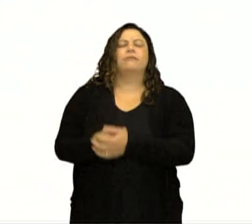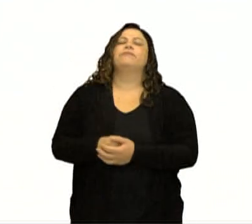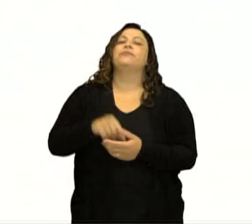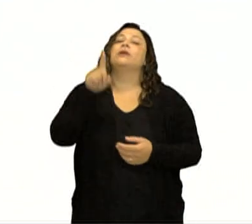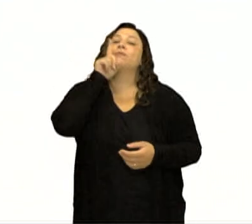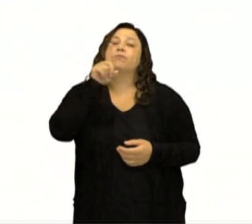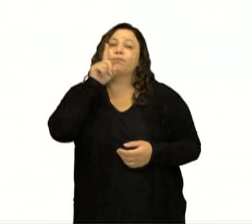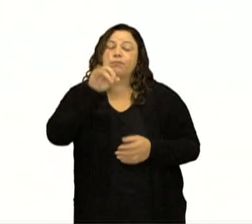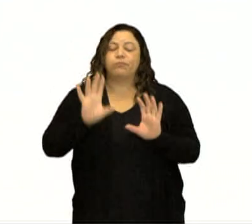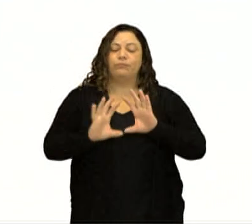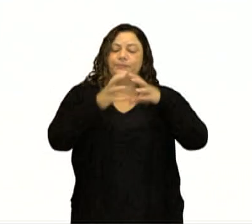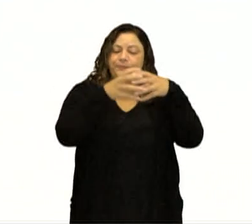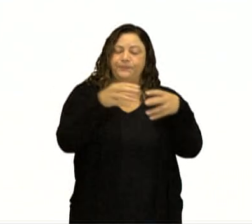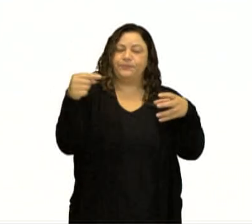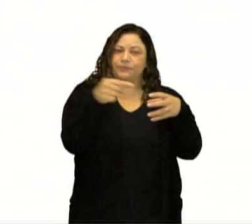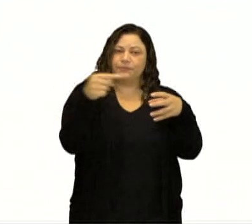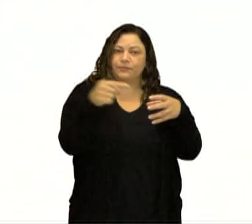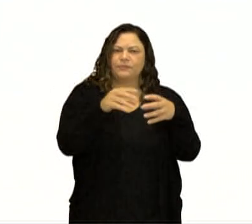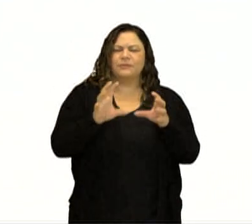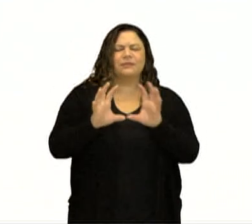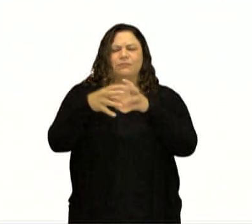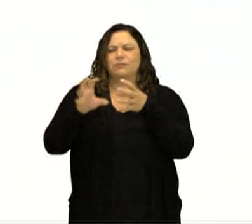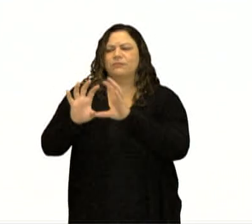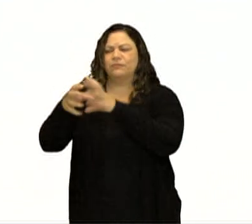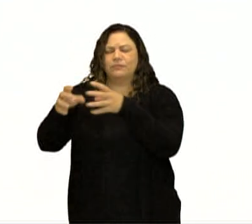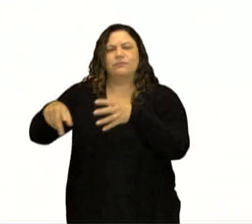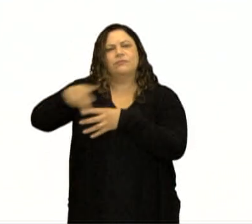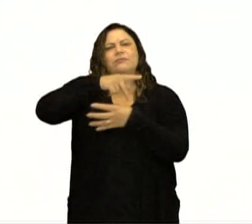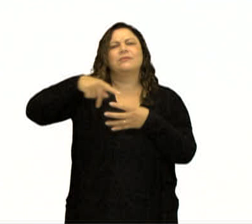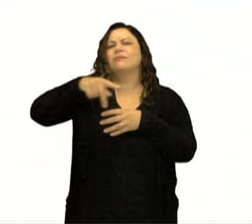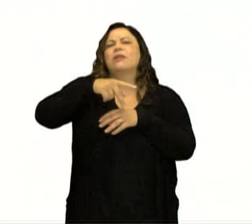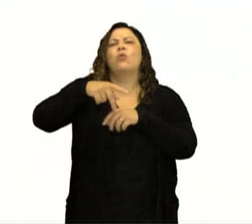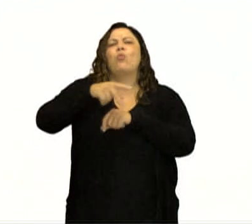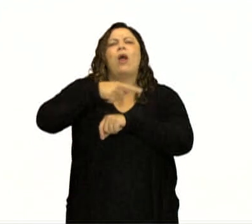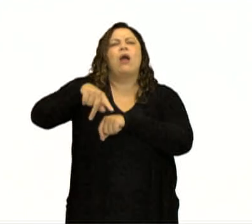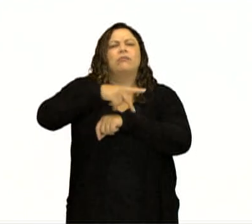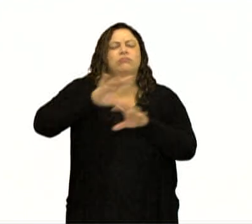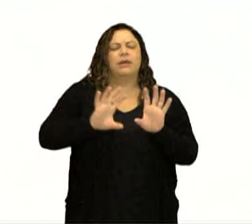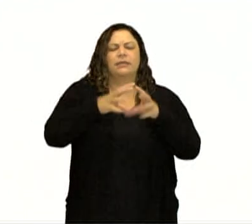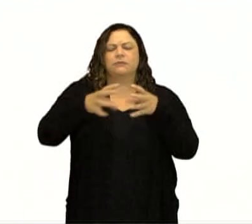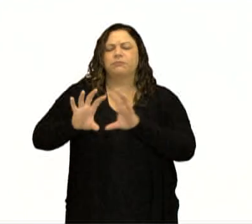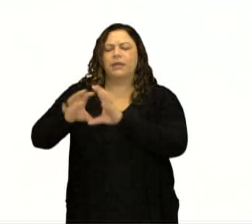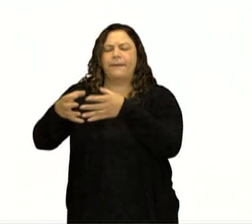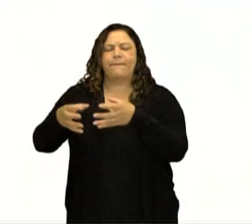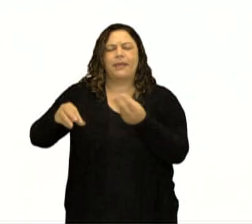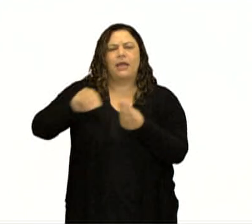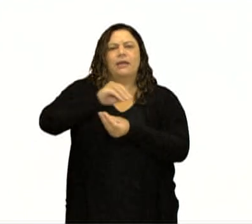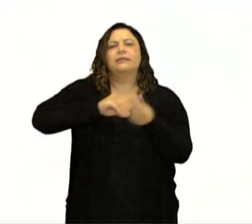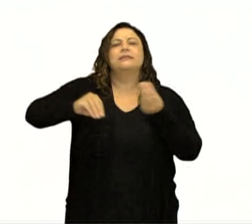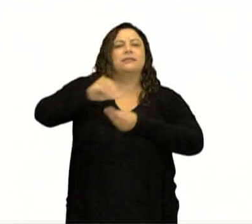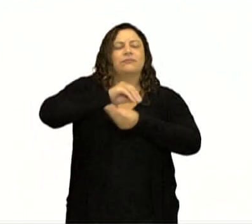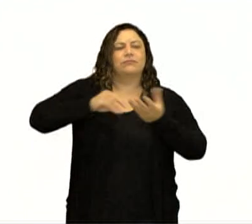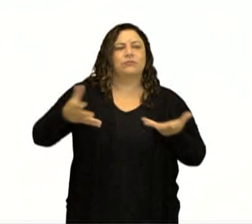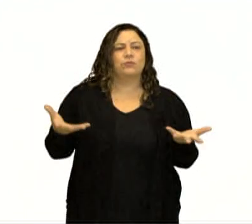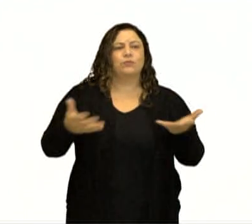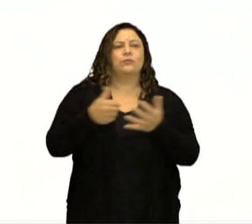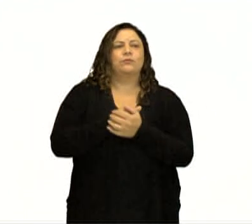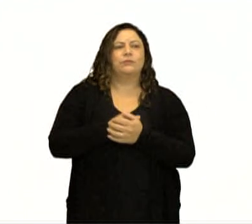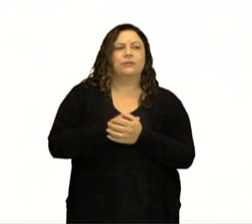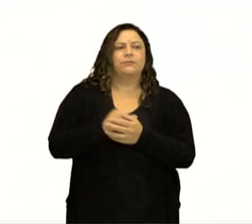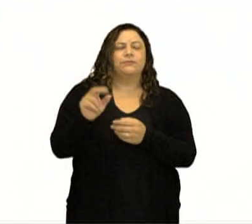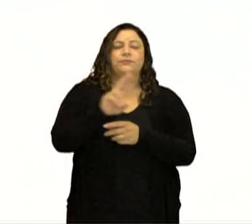que grupo a Rússia fazia parte, que ele estava envolvido nessa Primeira Guerra Mundial? Ele fazia parte da